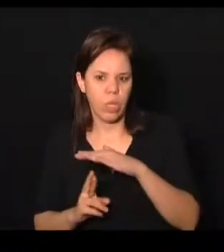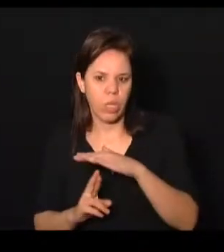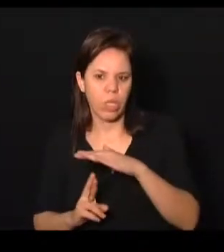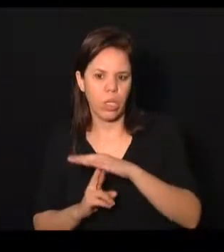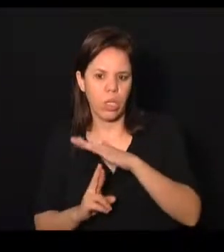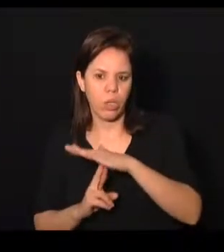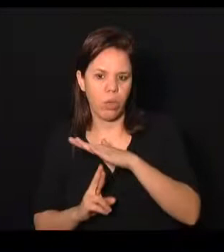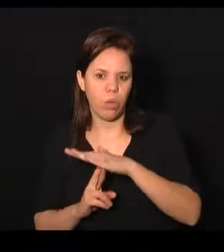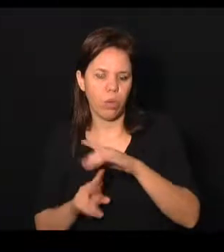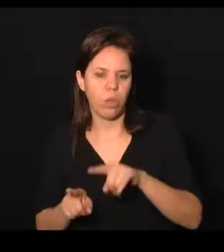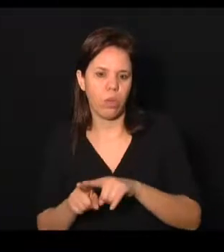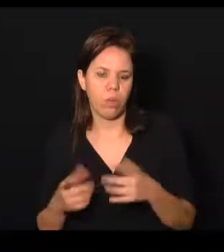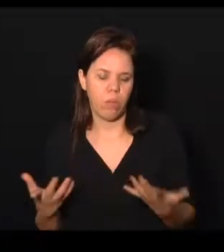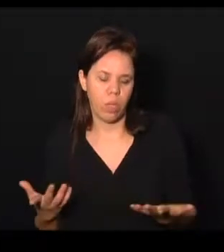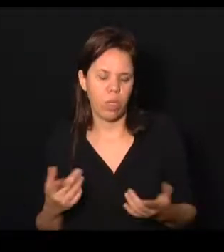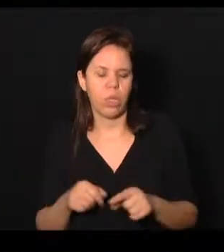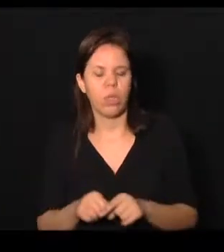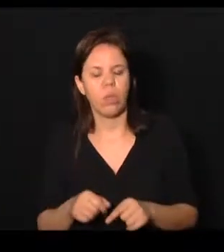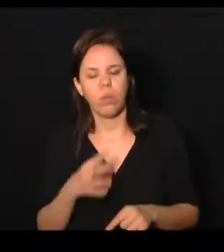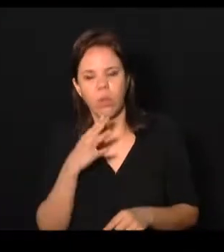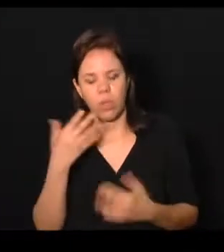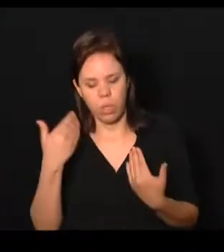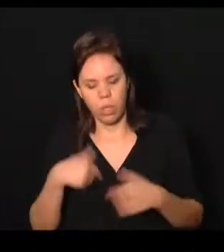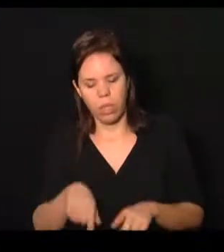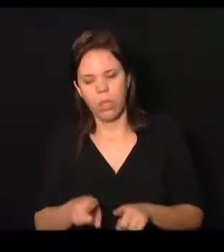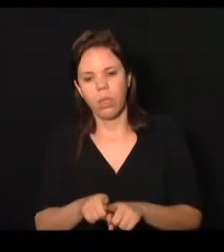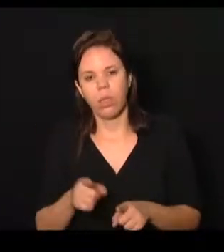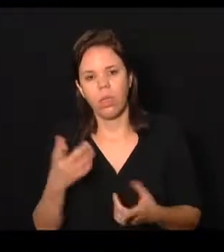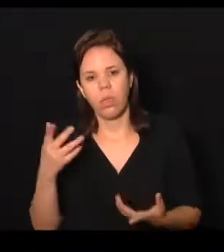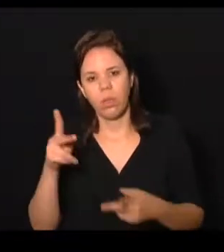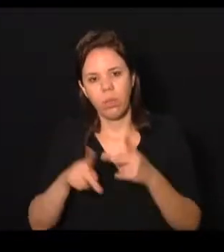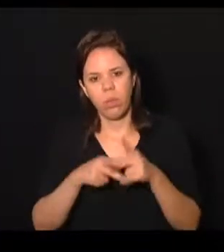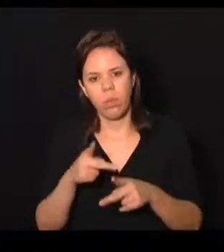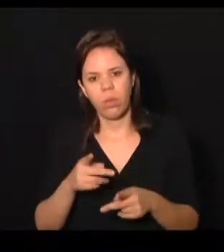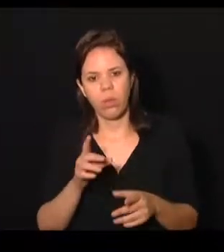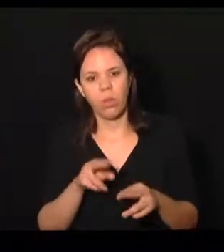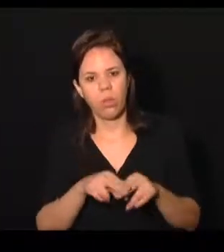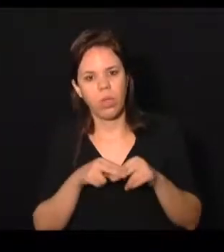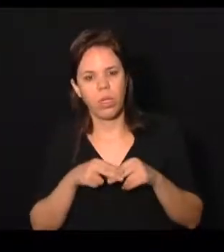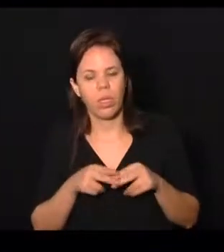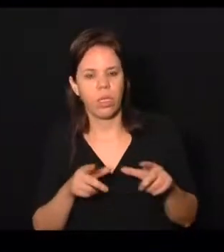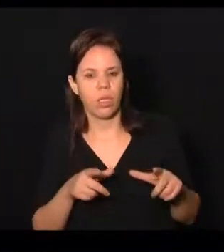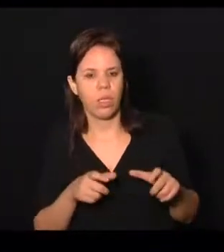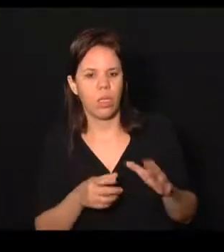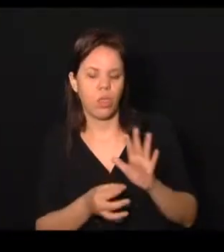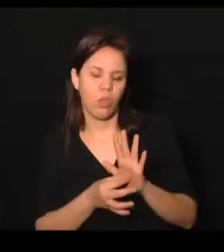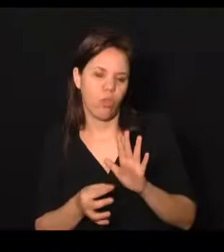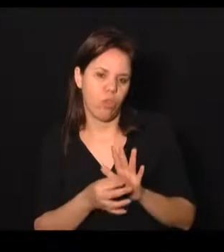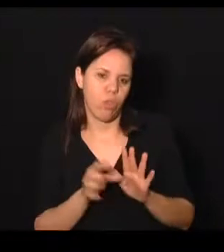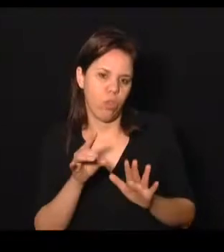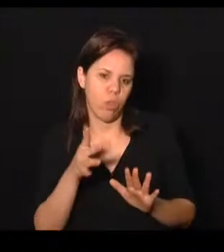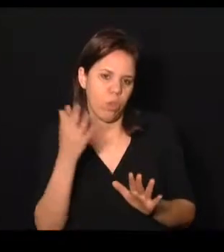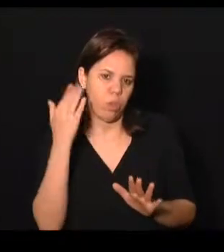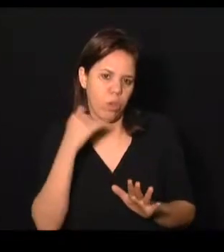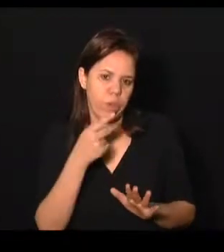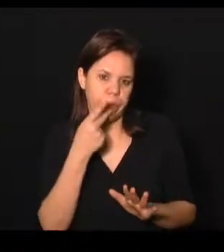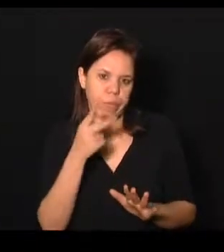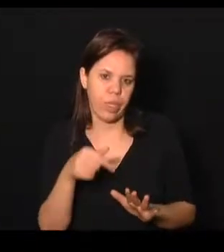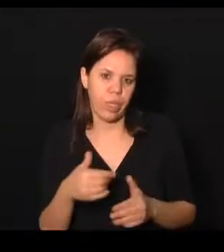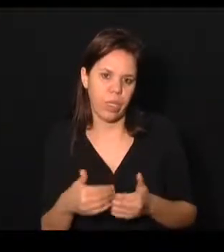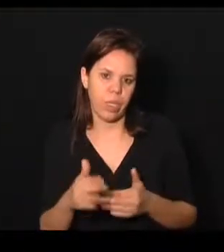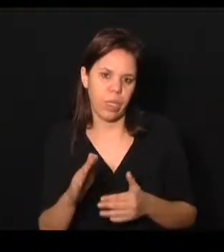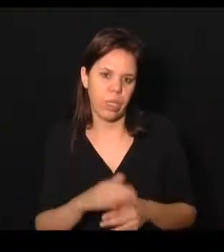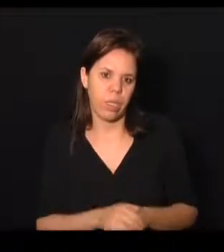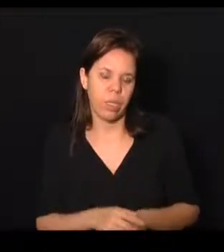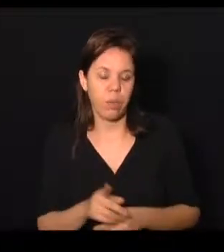senti nesse ponto, não foi uma interpretação de documento. Então, fica aqui a sugestão, não sei se a senhora pode tocar isso adiante, se